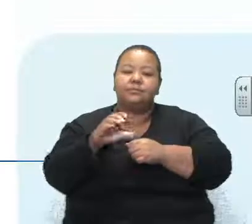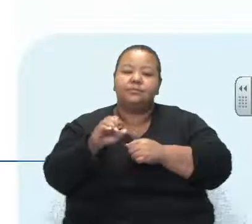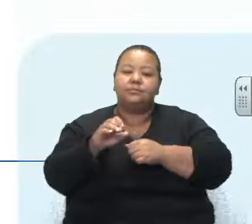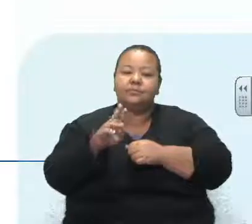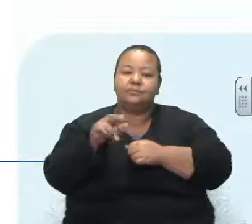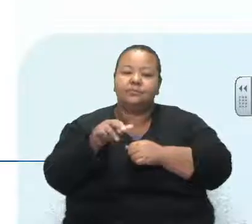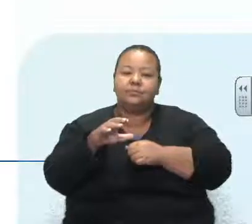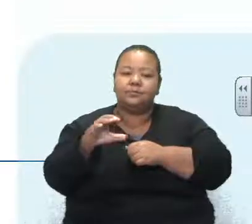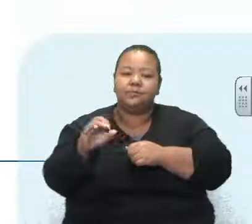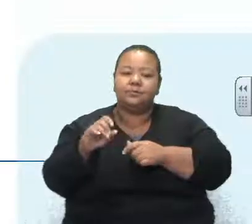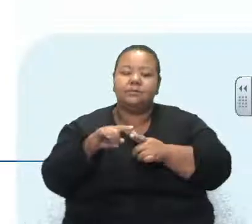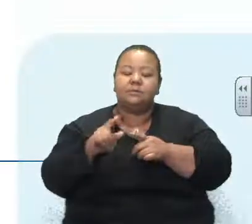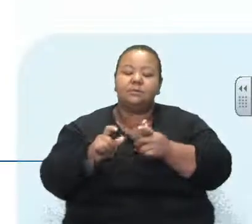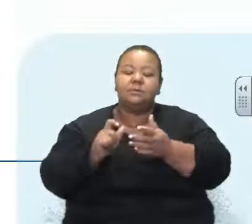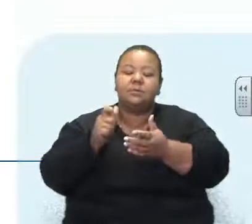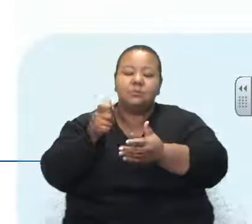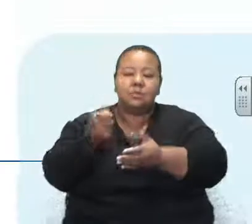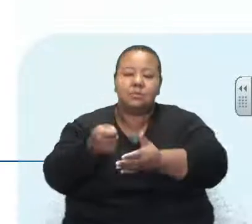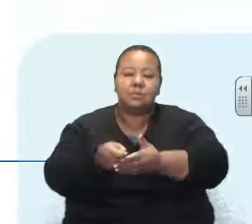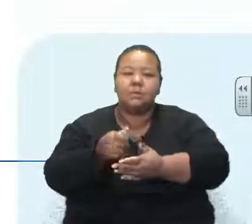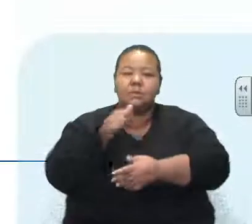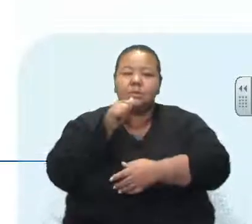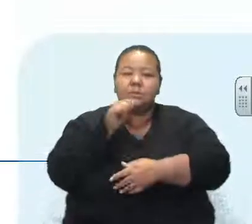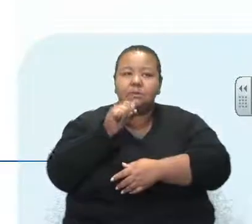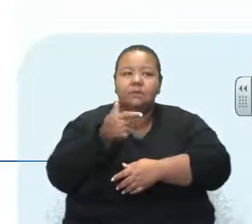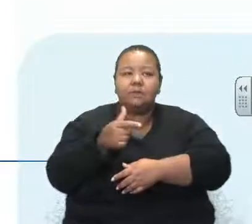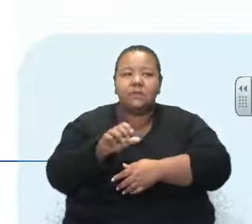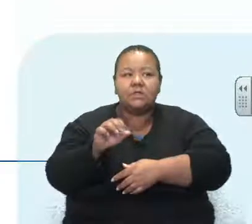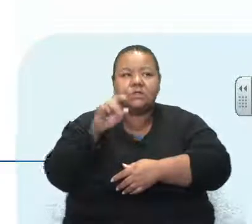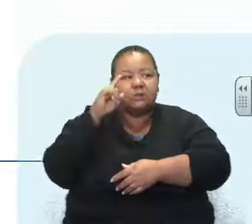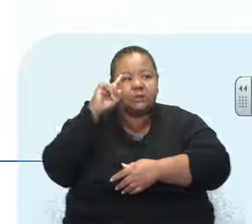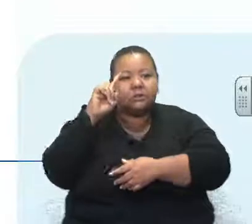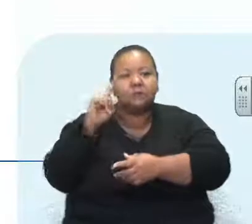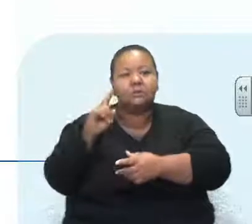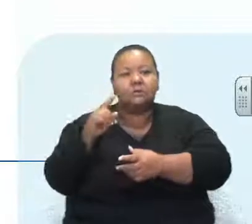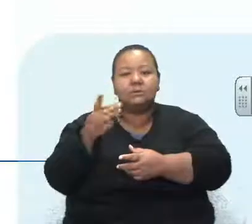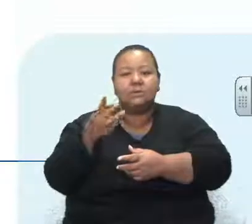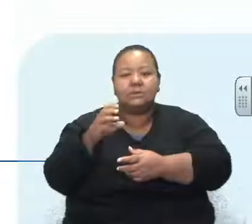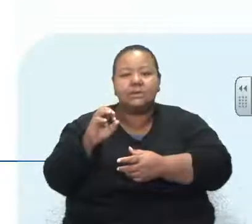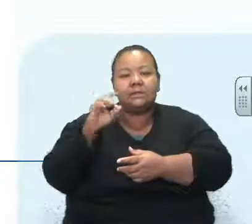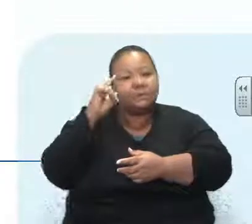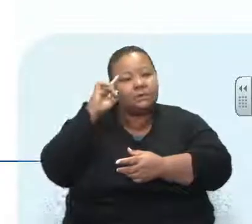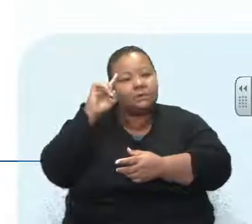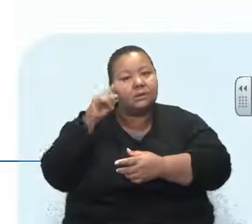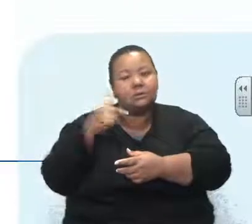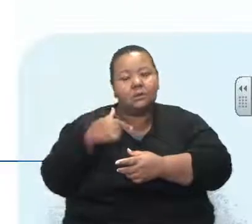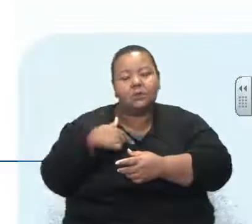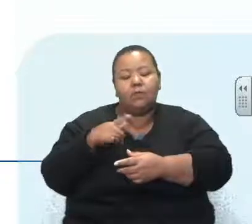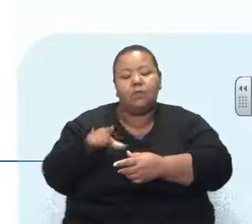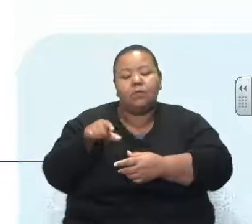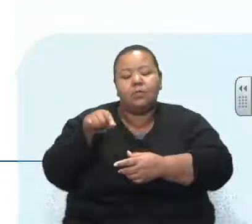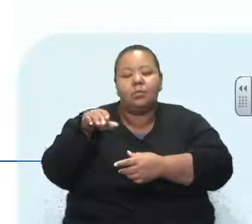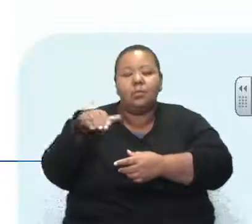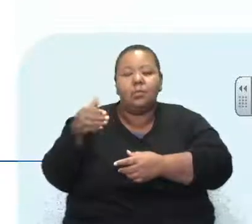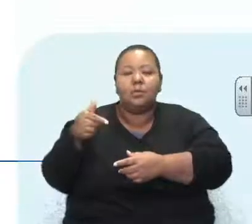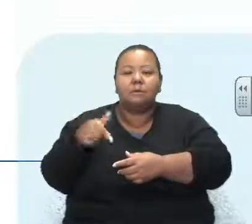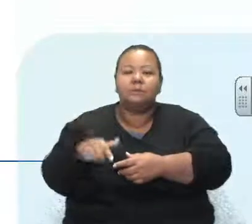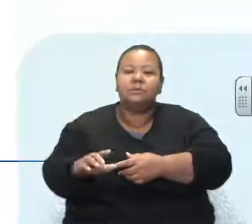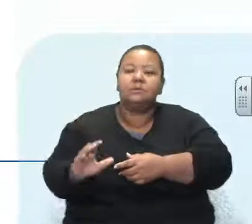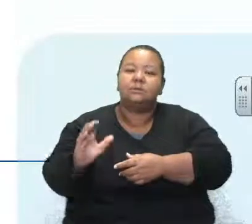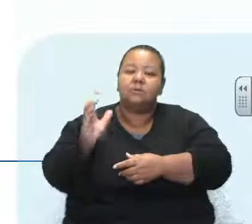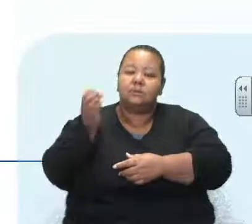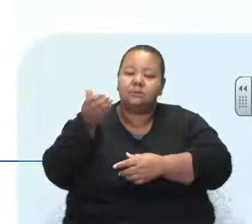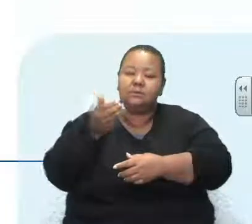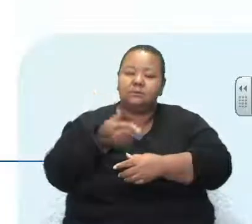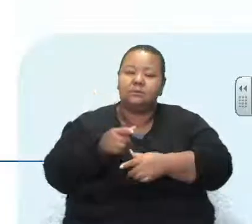para realizar os pagamentos. O pagamento está sendo em 20 dias, 30 dias, aí eu vou definir o quanto que isso acontece. Meu